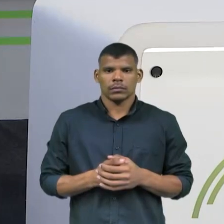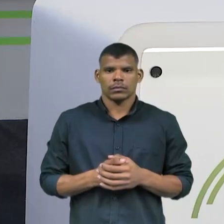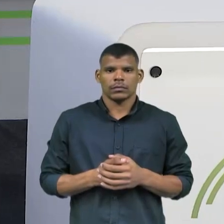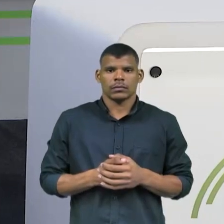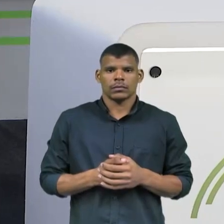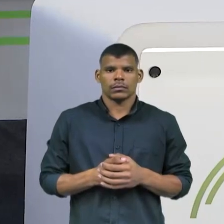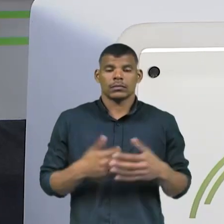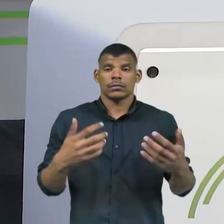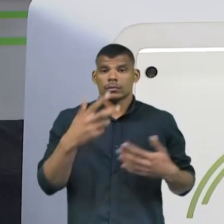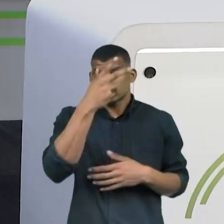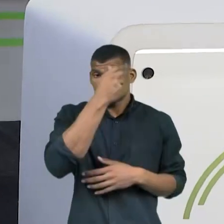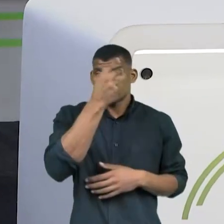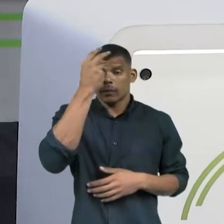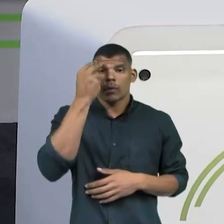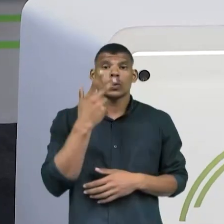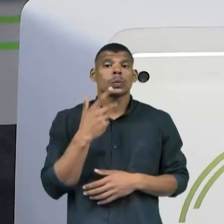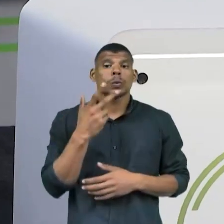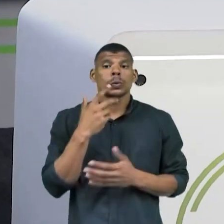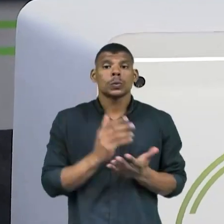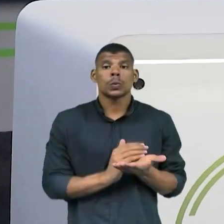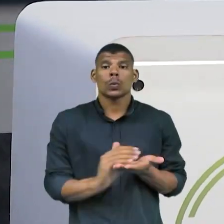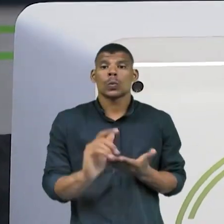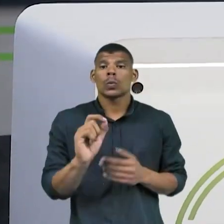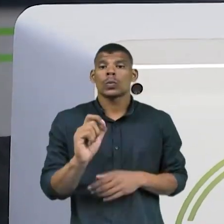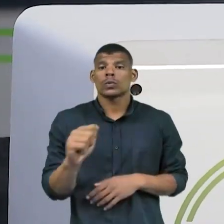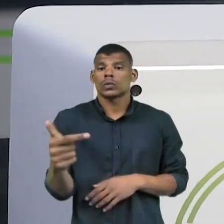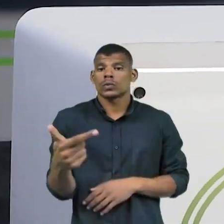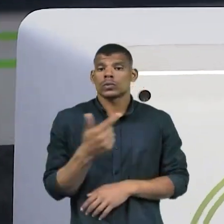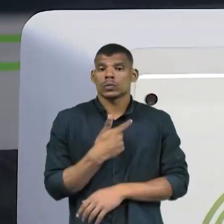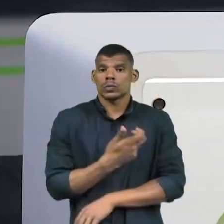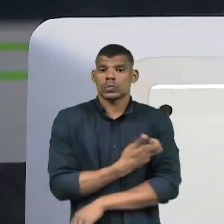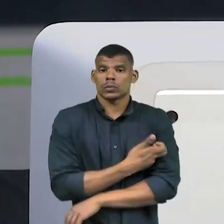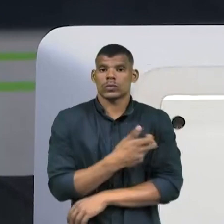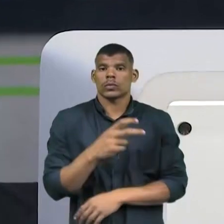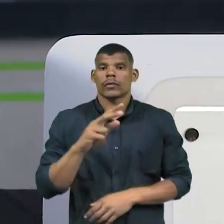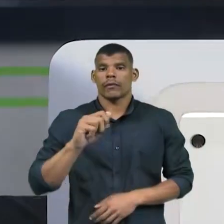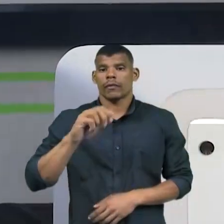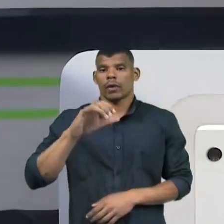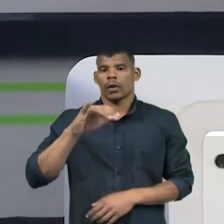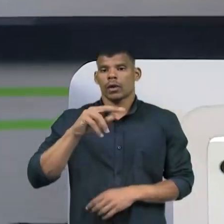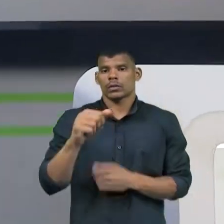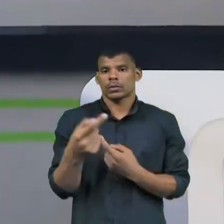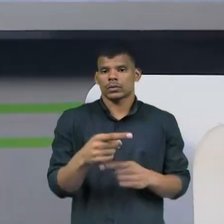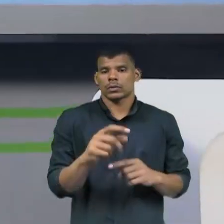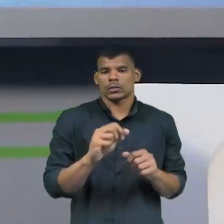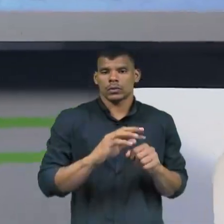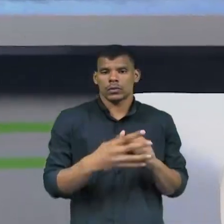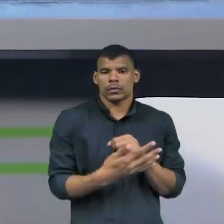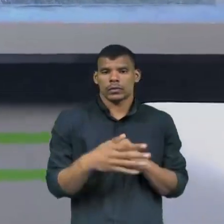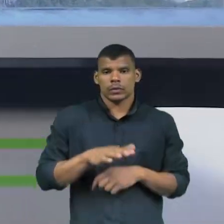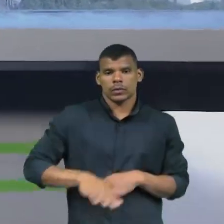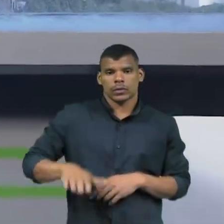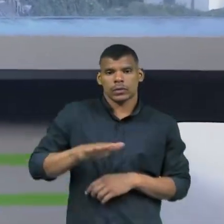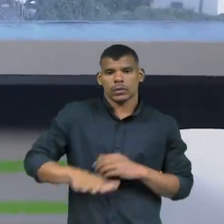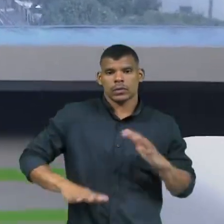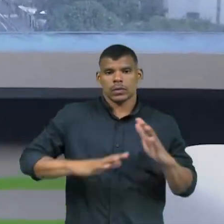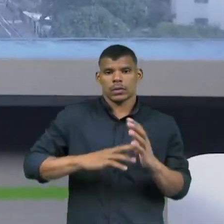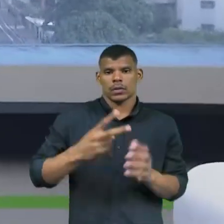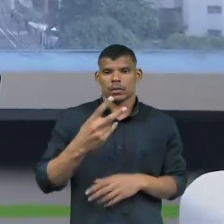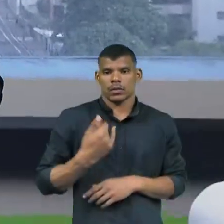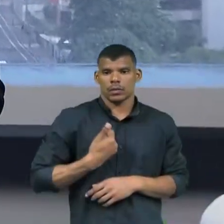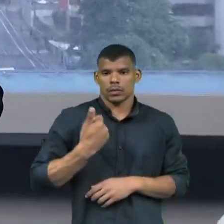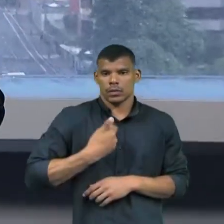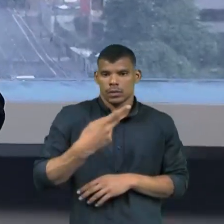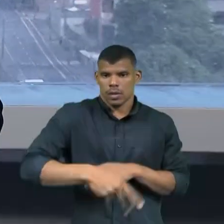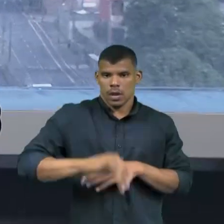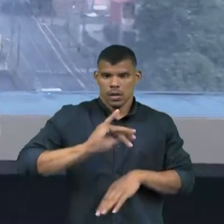A Prefeitura de Fortaleza começou a aplicação da segunda dose da vacina contra a Covid-19 para crianças de até 2 anos aqui na